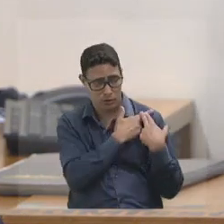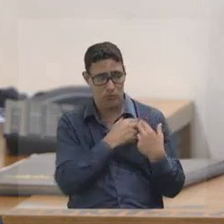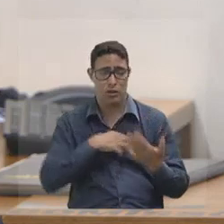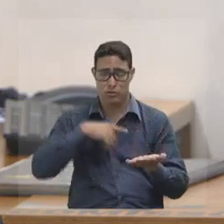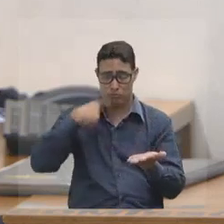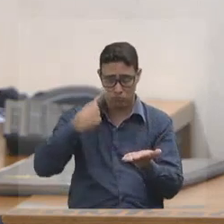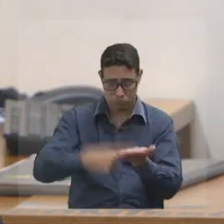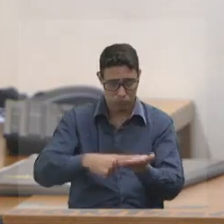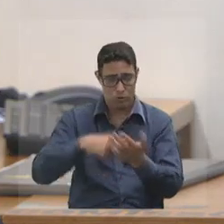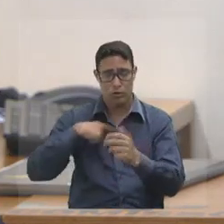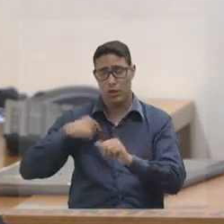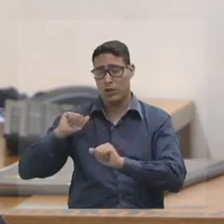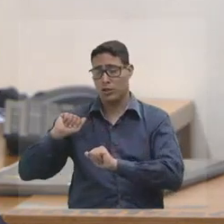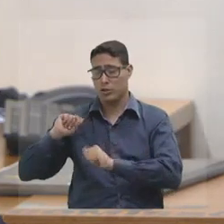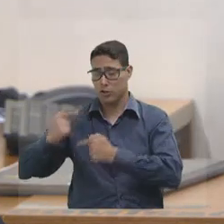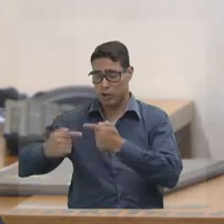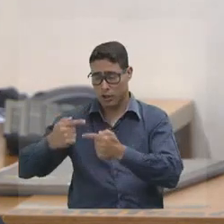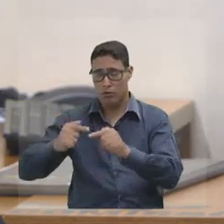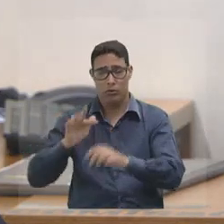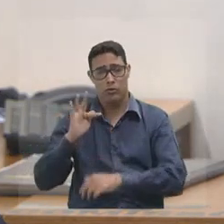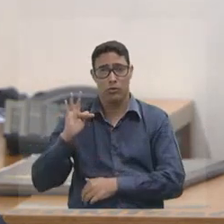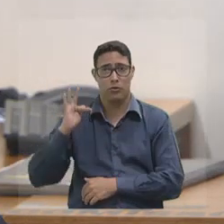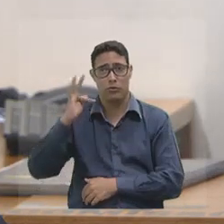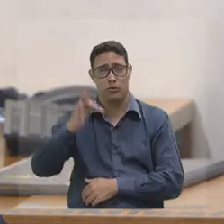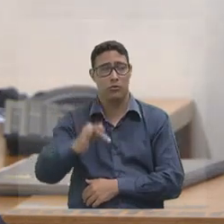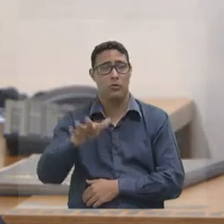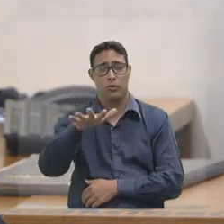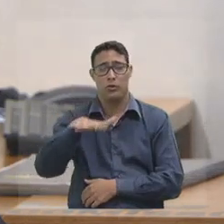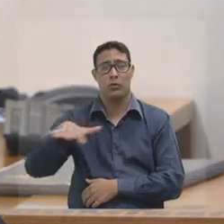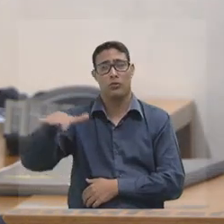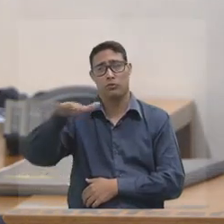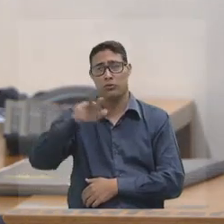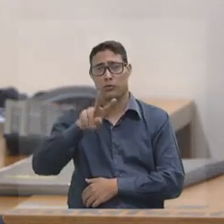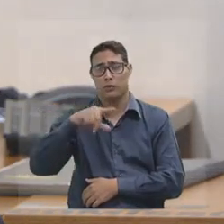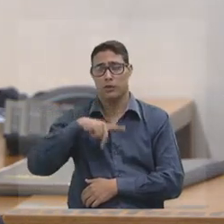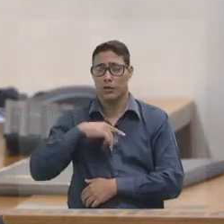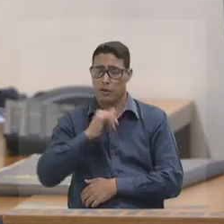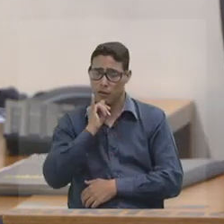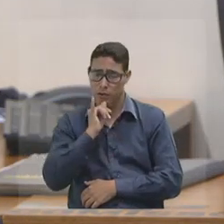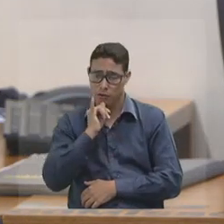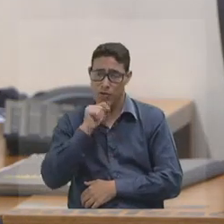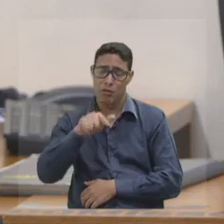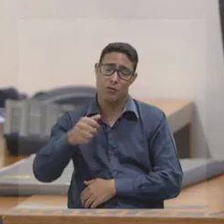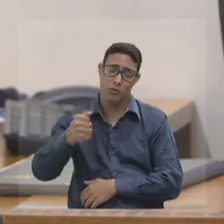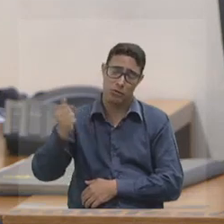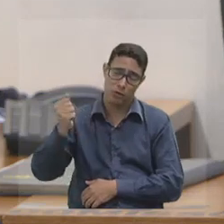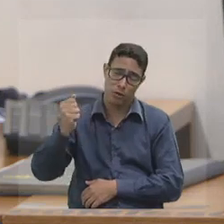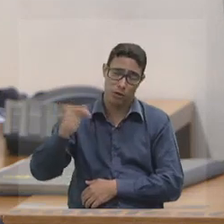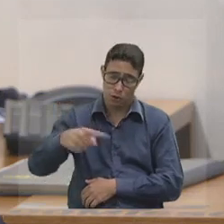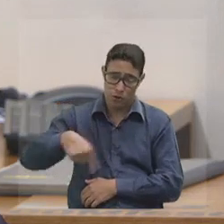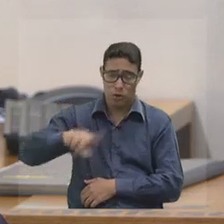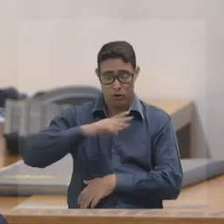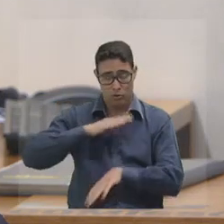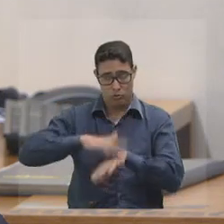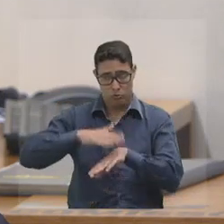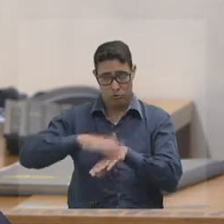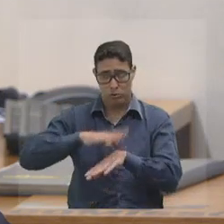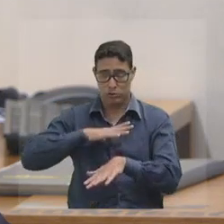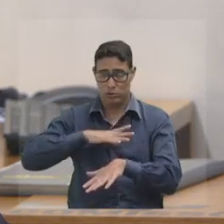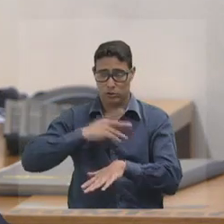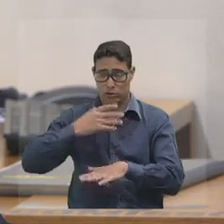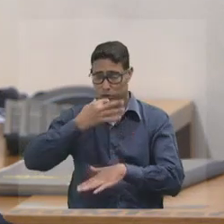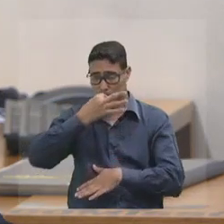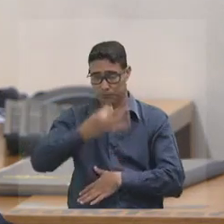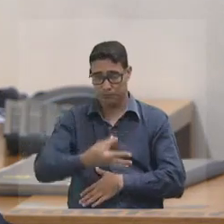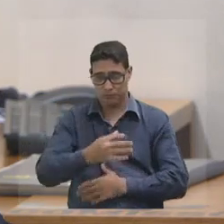com as gerações futuras da gente dar esse exemplo e dar essa nossa contribuição né a gente